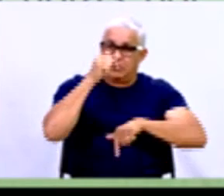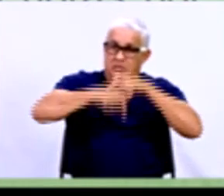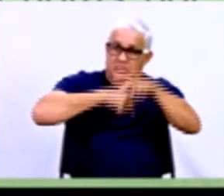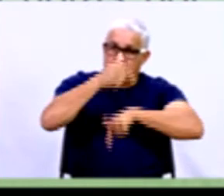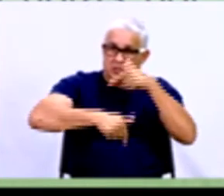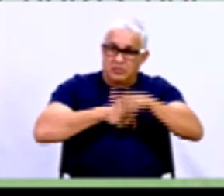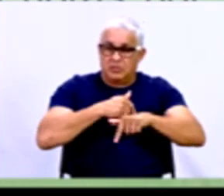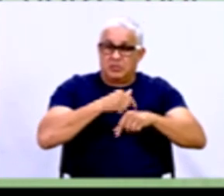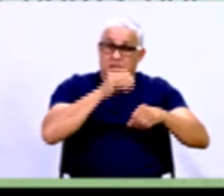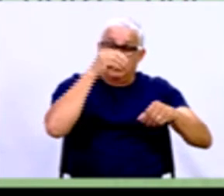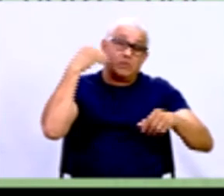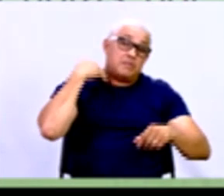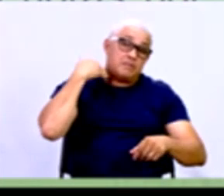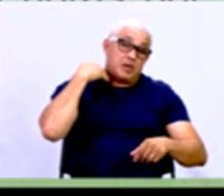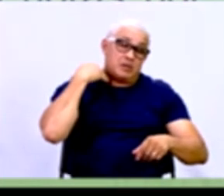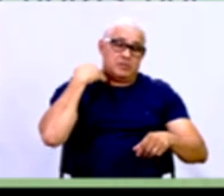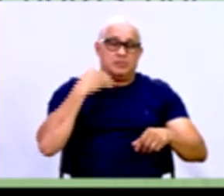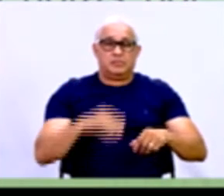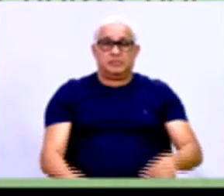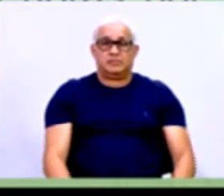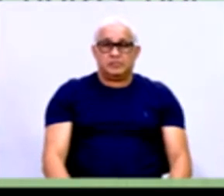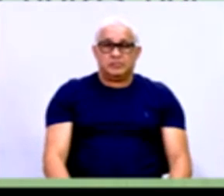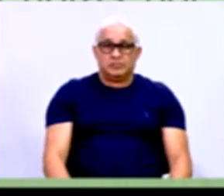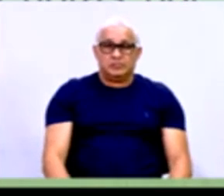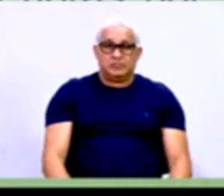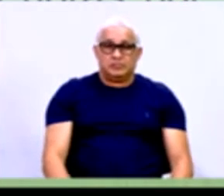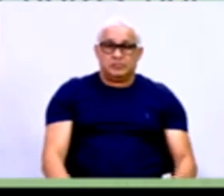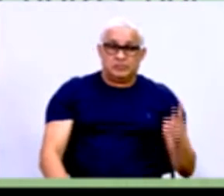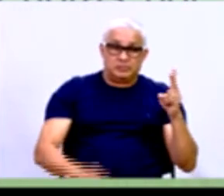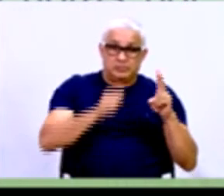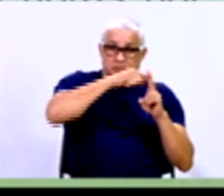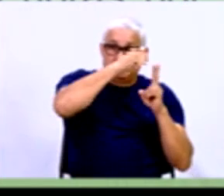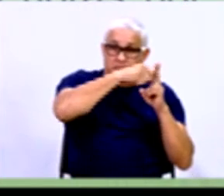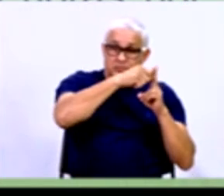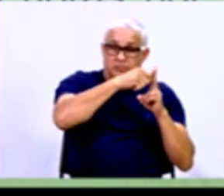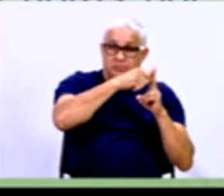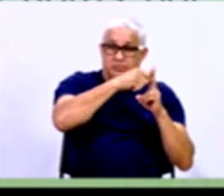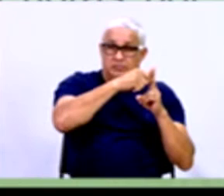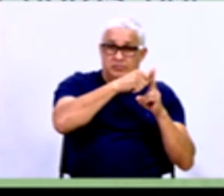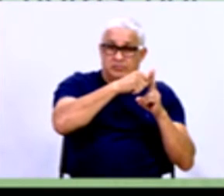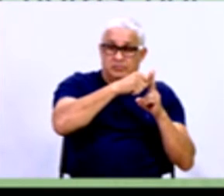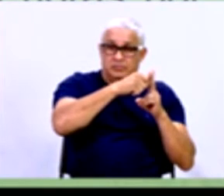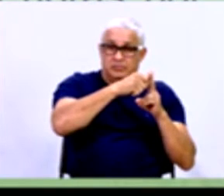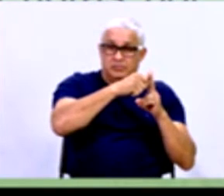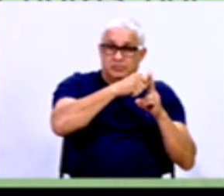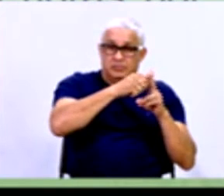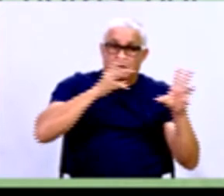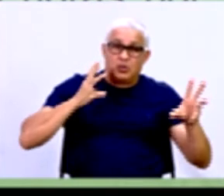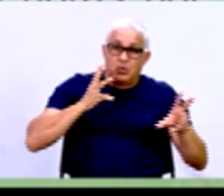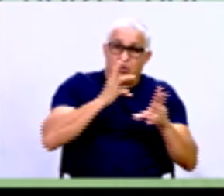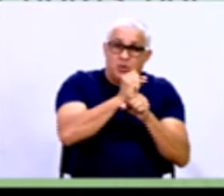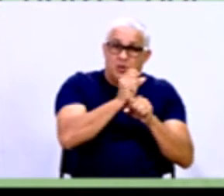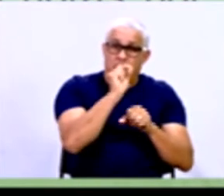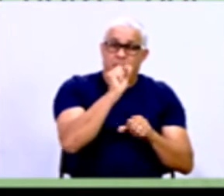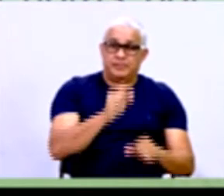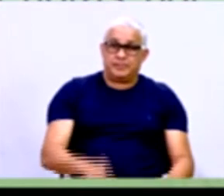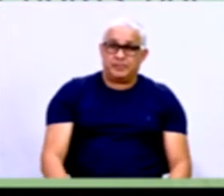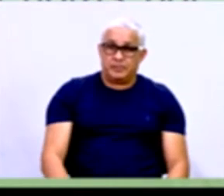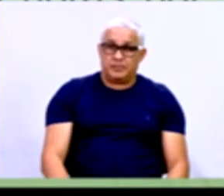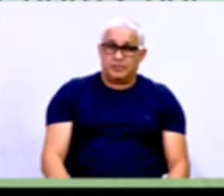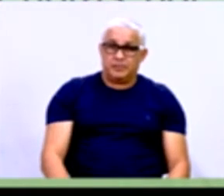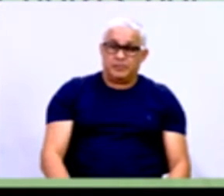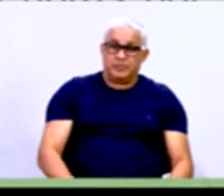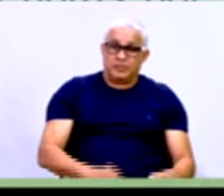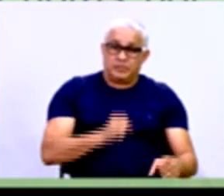em uma agência bancária. No segundo mês de atividade, foram registrados os seguintes eventos. Um